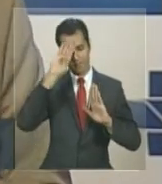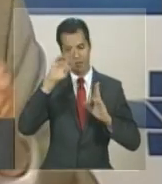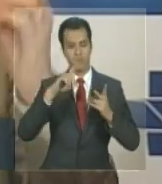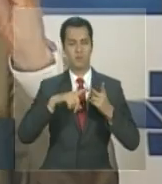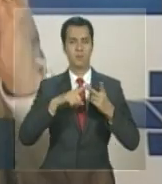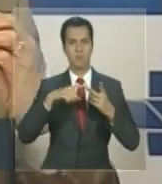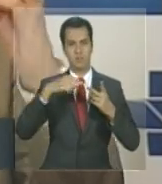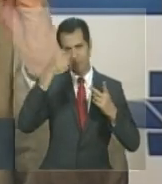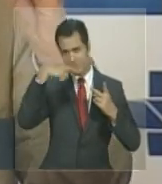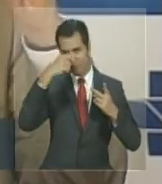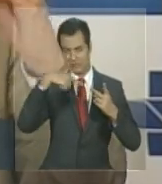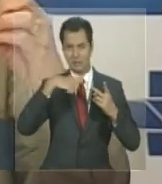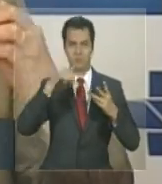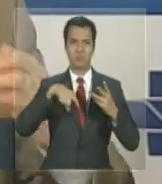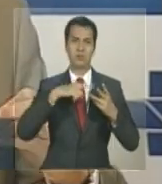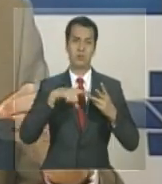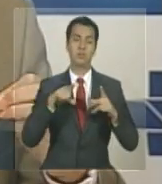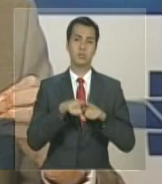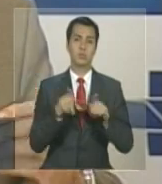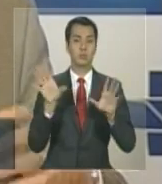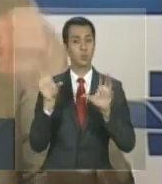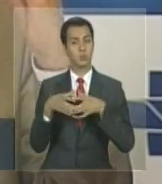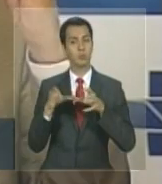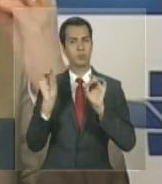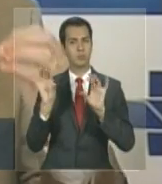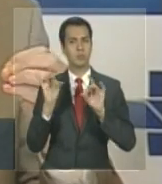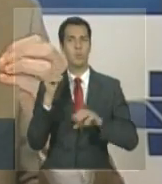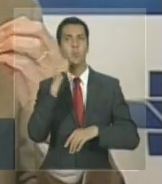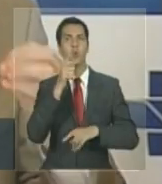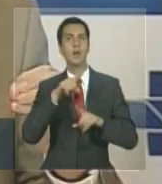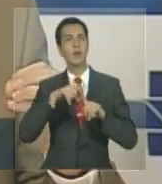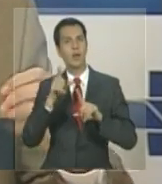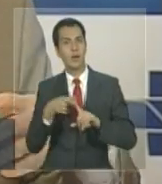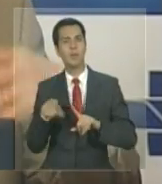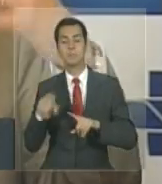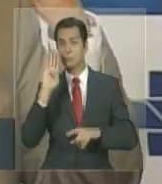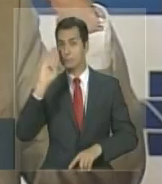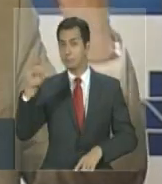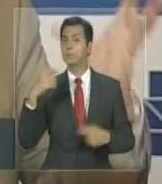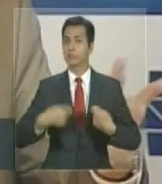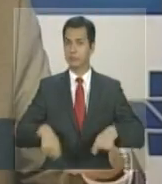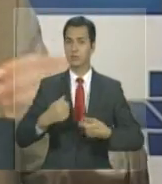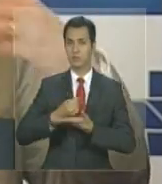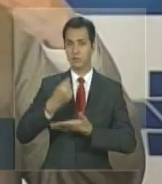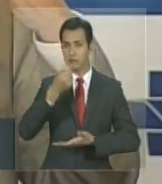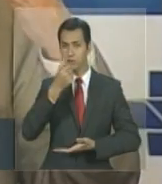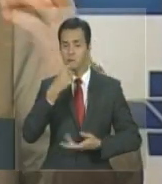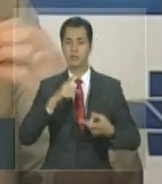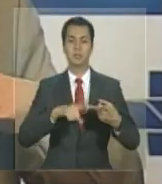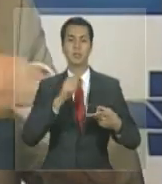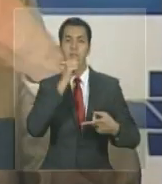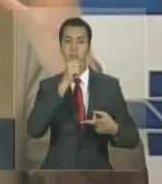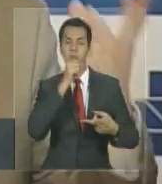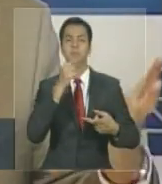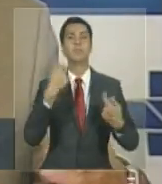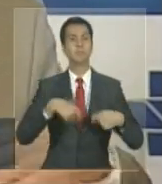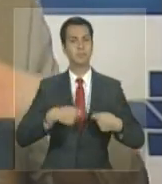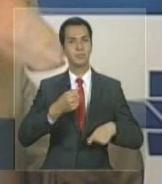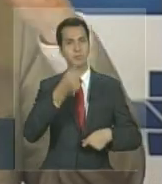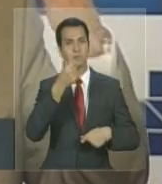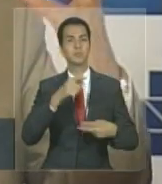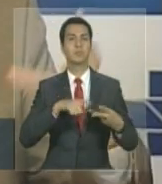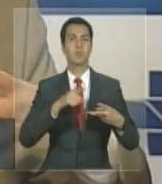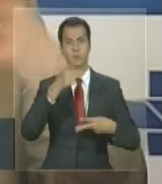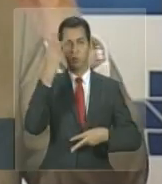sintoma respiratório, principalmente nos grupos vulneráveis, né, mulheres grávidas, principalmente, idosos, pessoas com